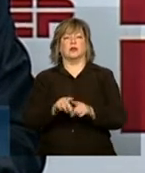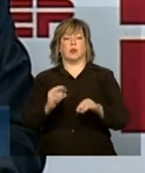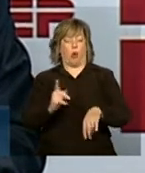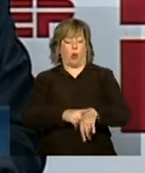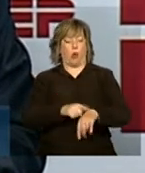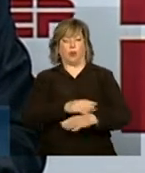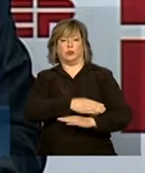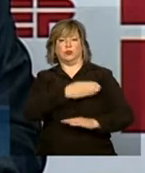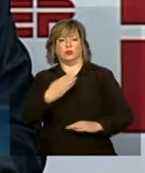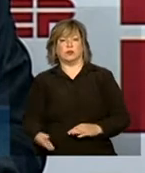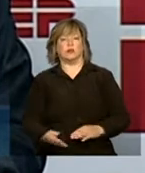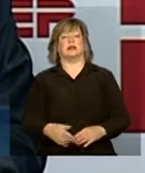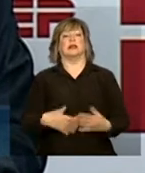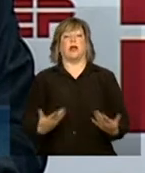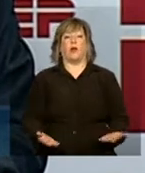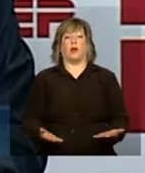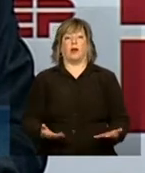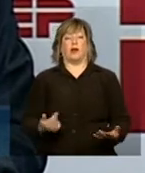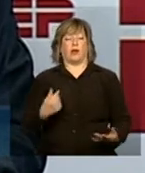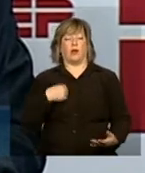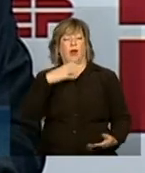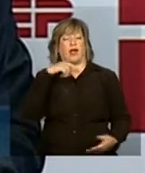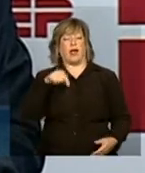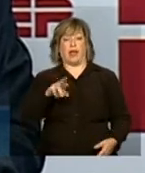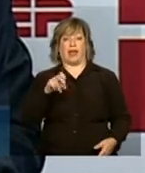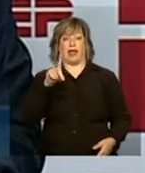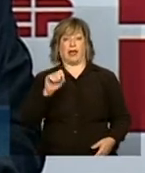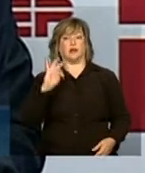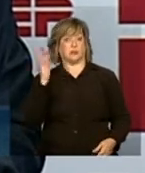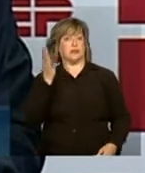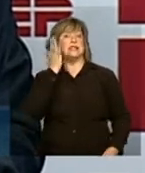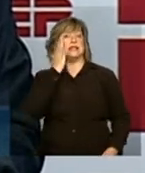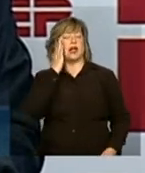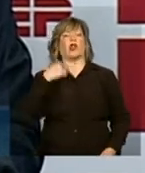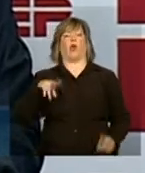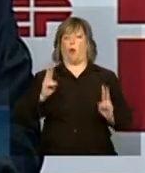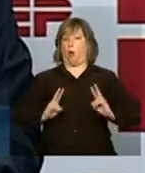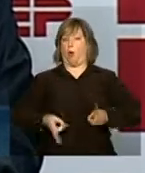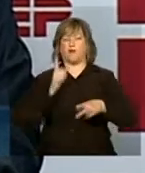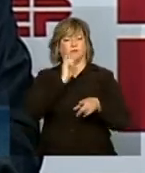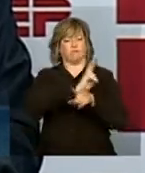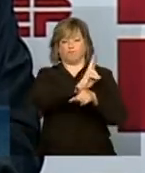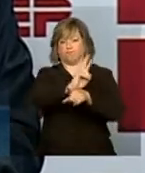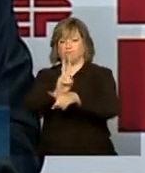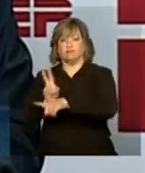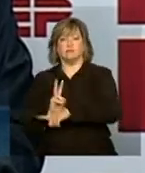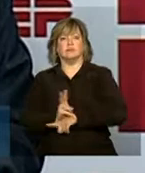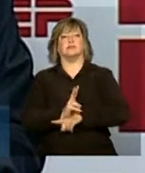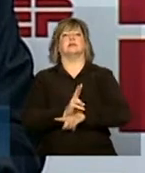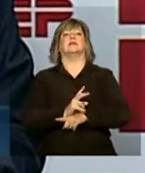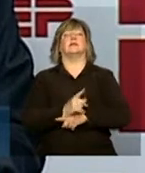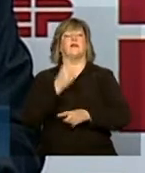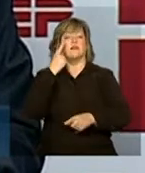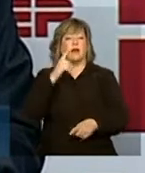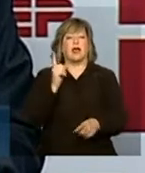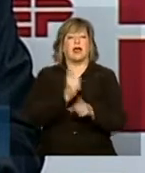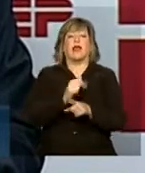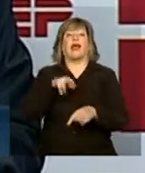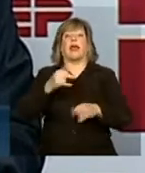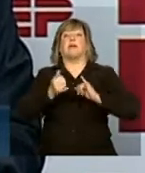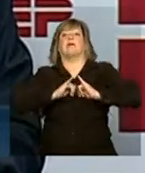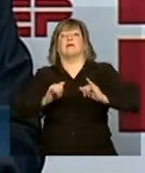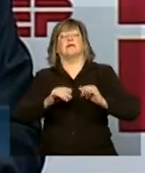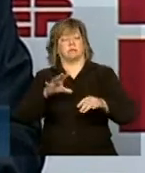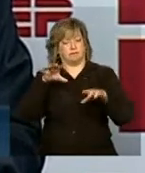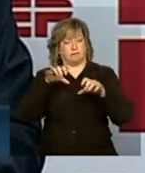real. Então, eu acho que a rede também se deu conta que nós vamos continuar fazendo isso, nós vamos continuar fiscalizando. Como está dito no edital,